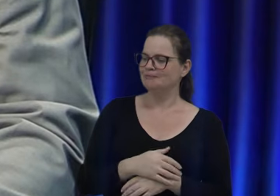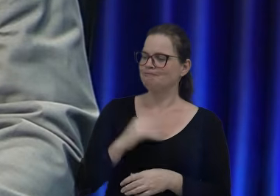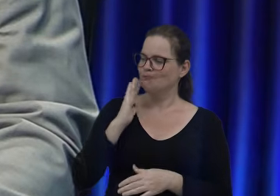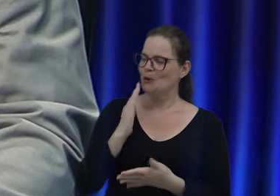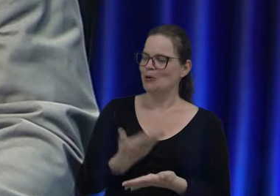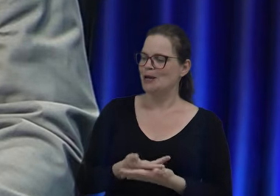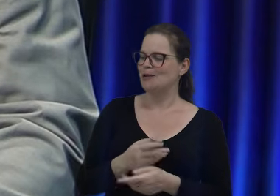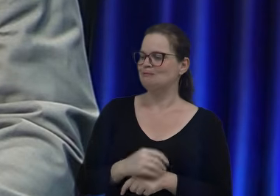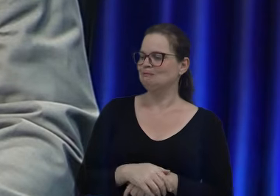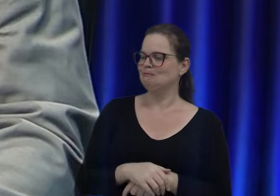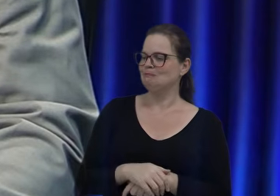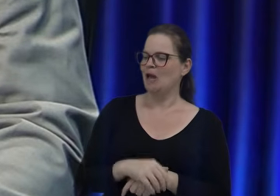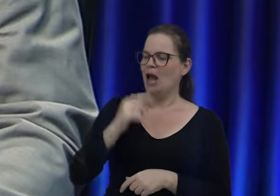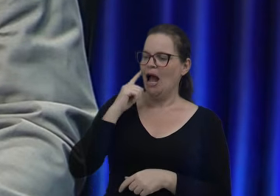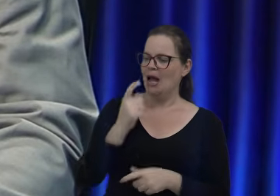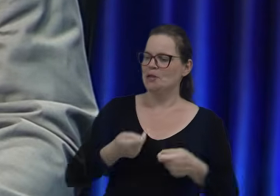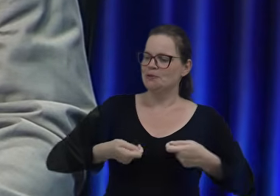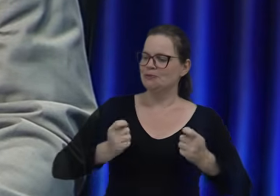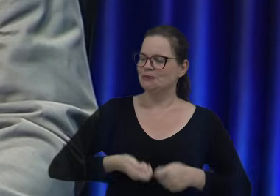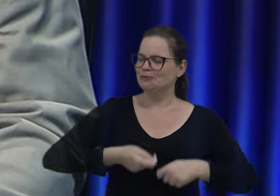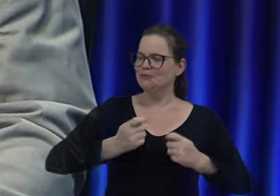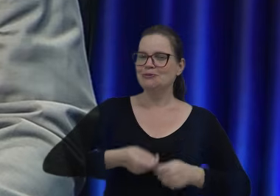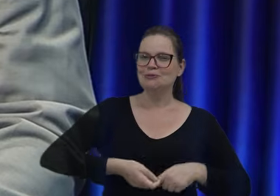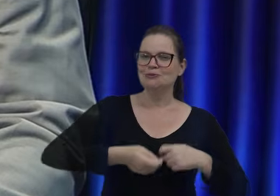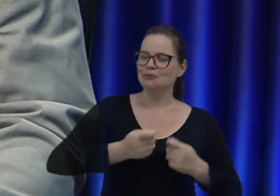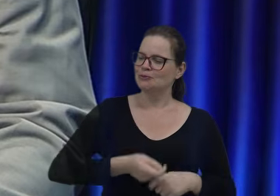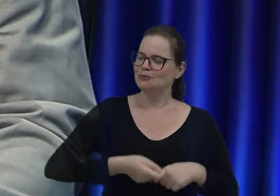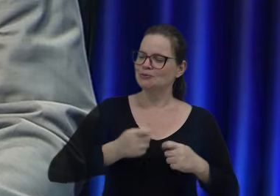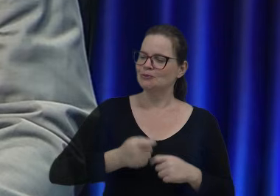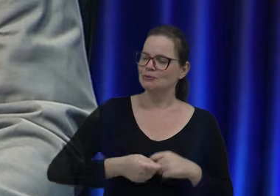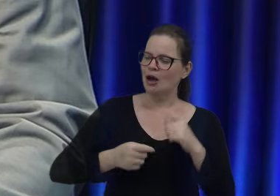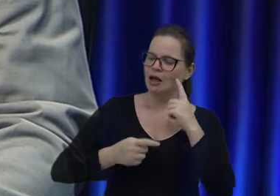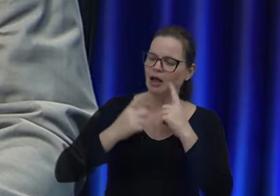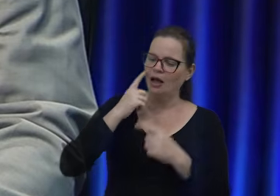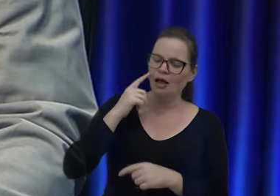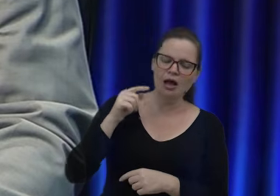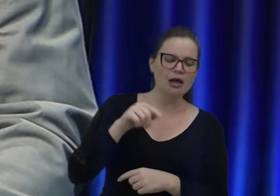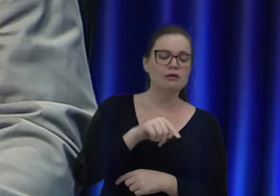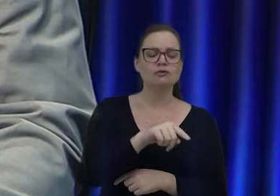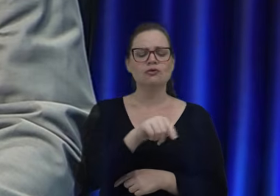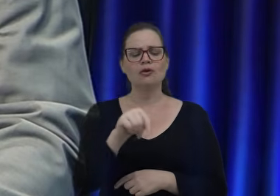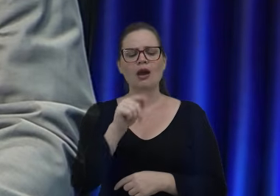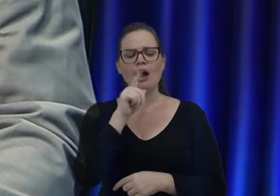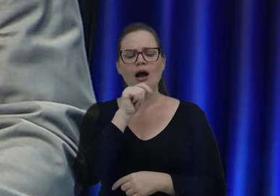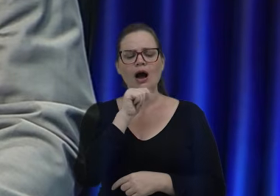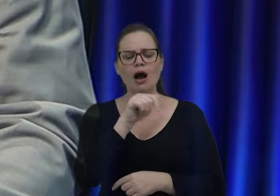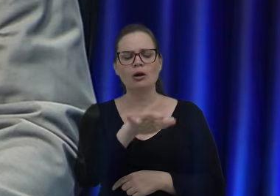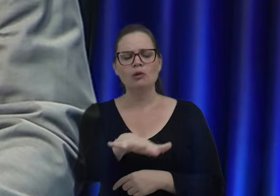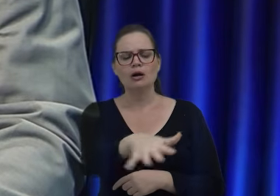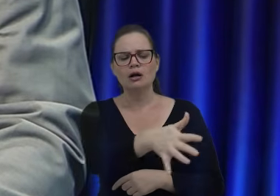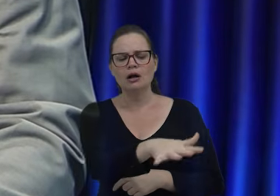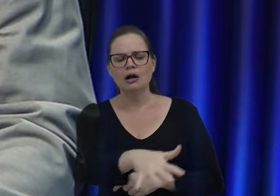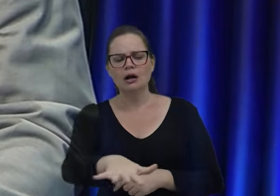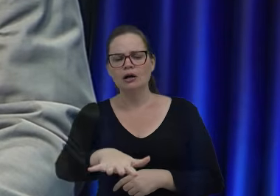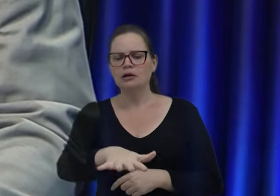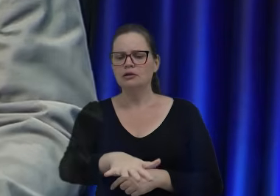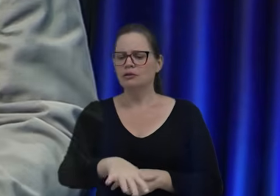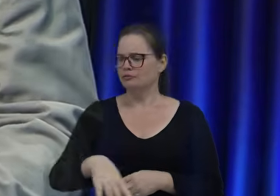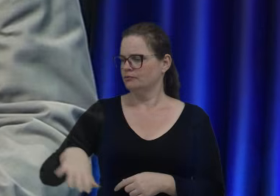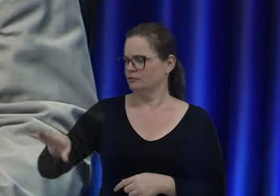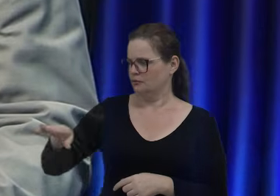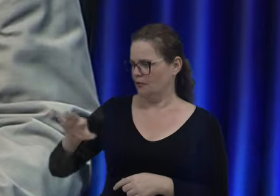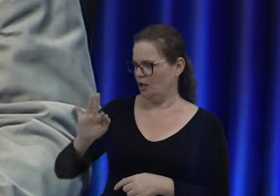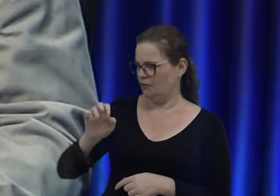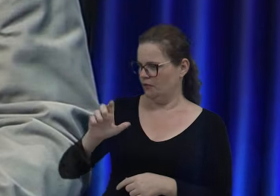aí o etíope perguntou assim: eis aqui água, que impede que eu seja batizado? Não.